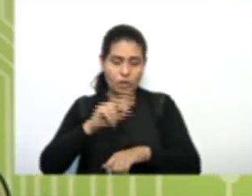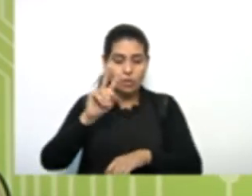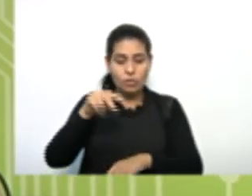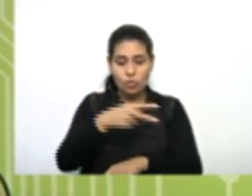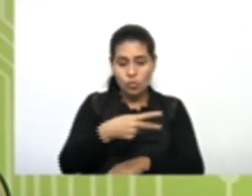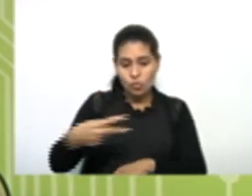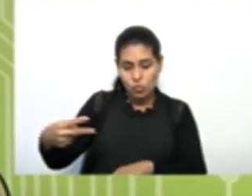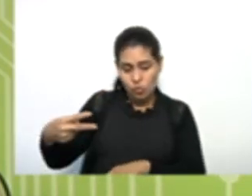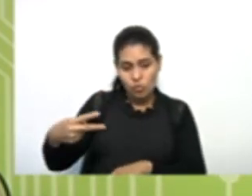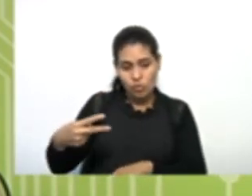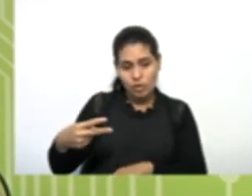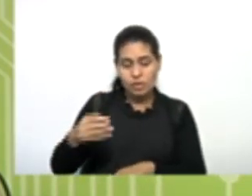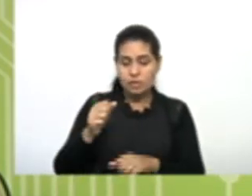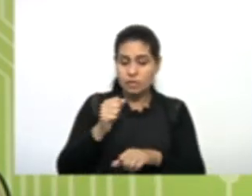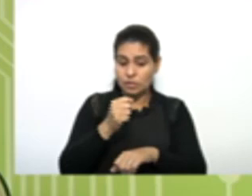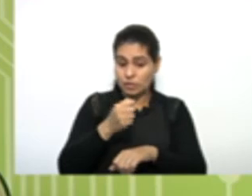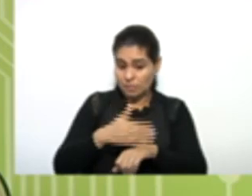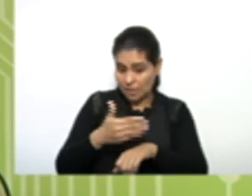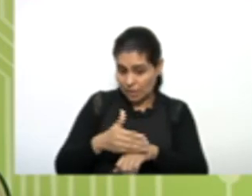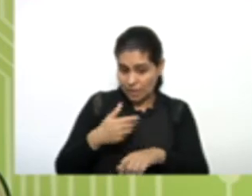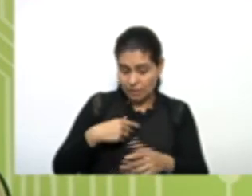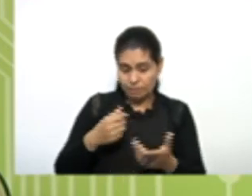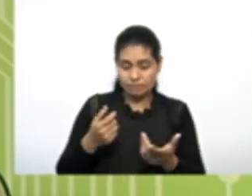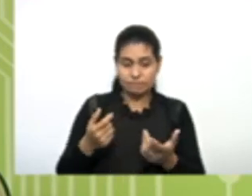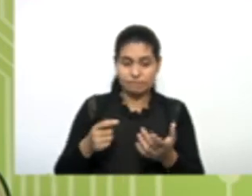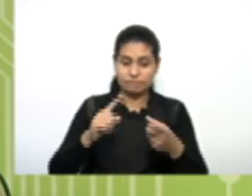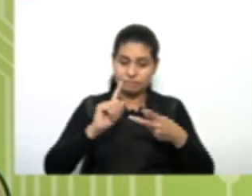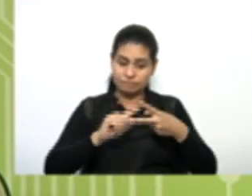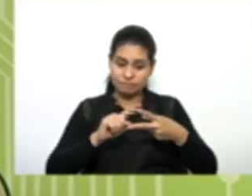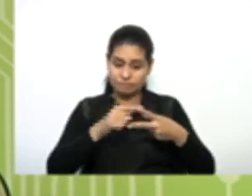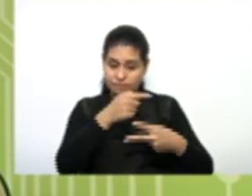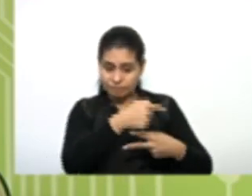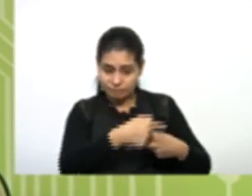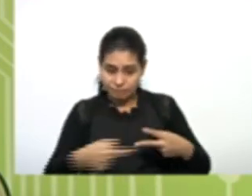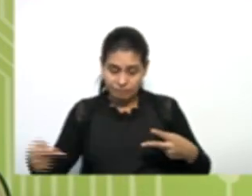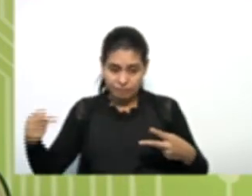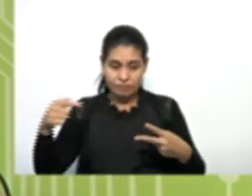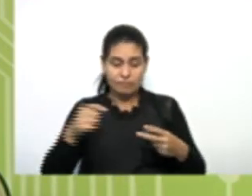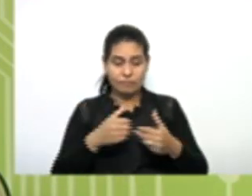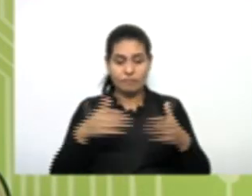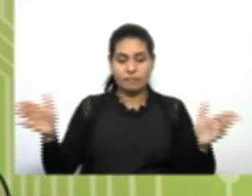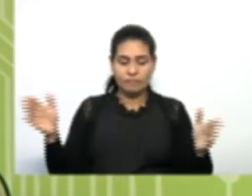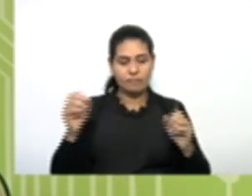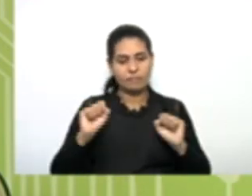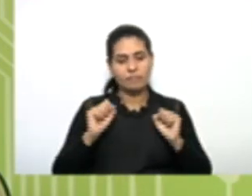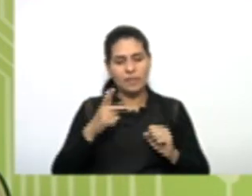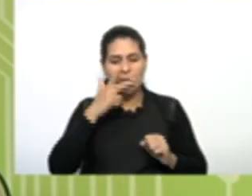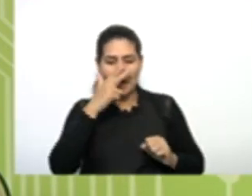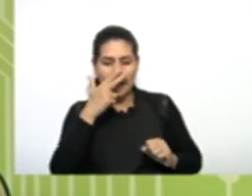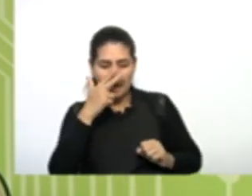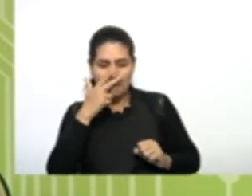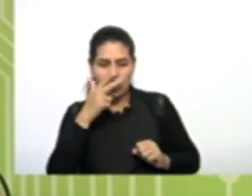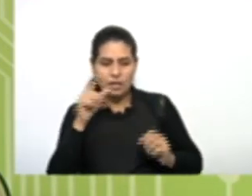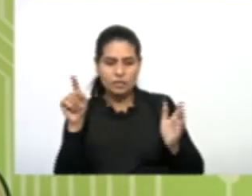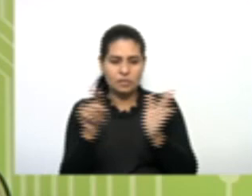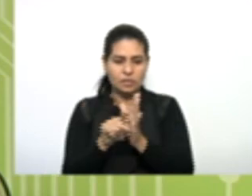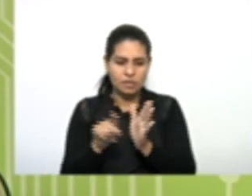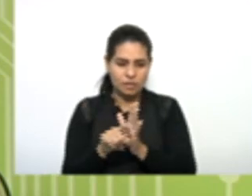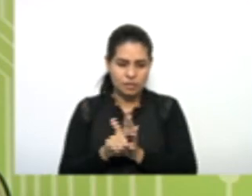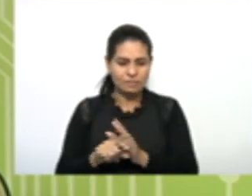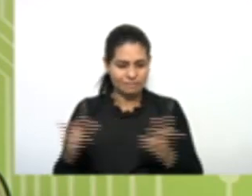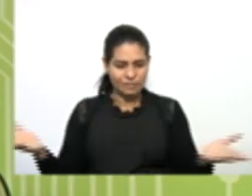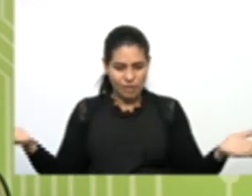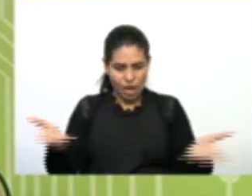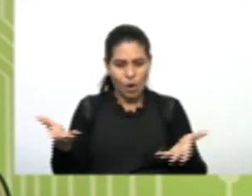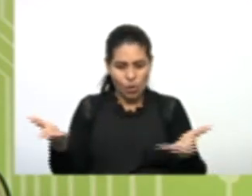duas atividades de percurso. A atividade dessa semana, ela veio nesse formato aberto, bastante parecido com as nossas questões de sala